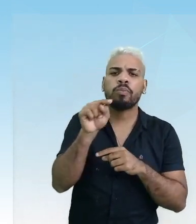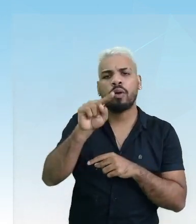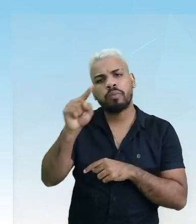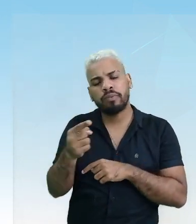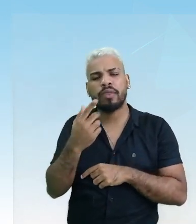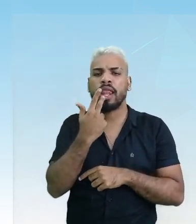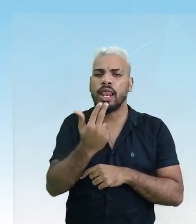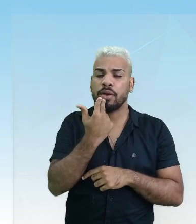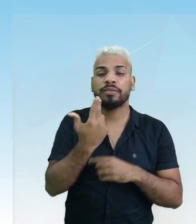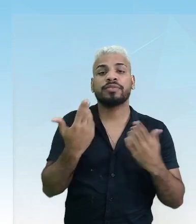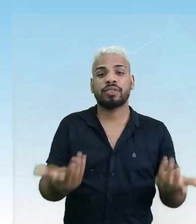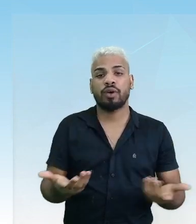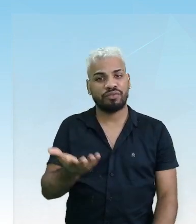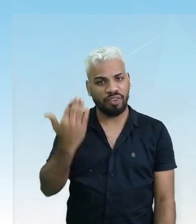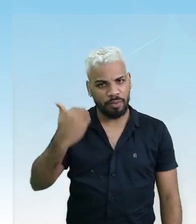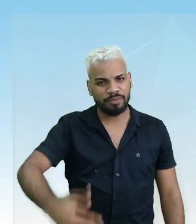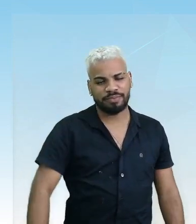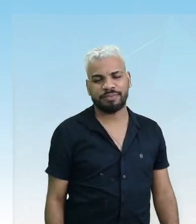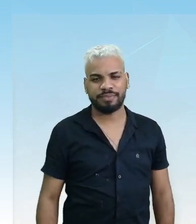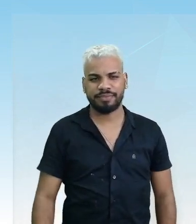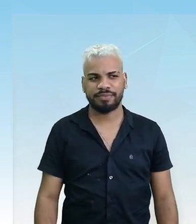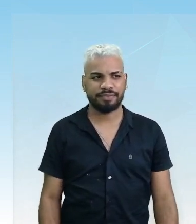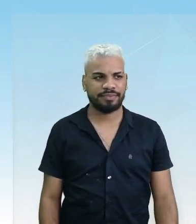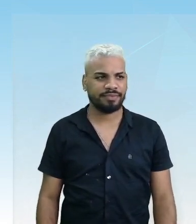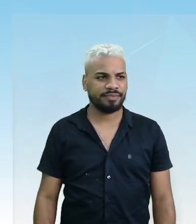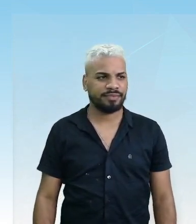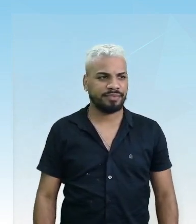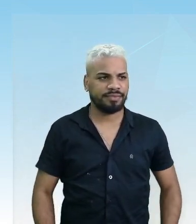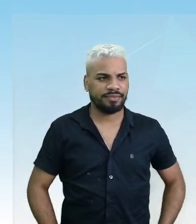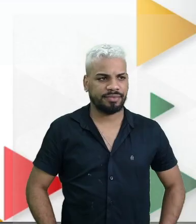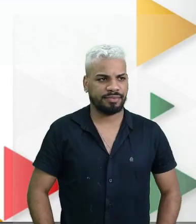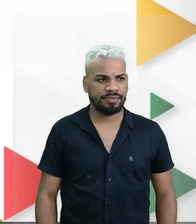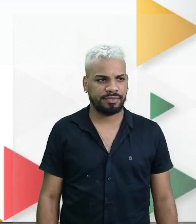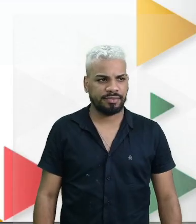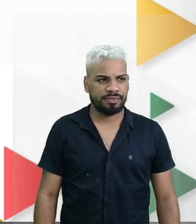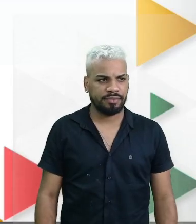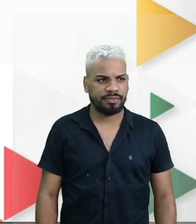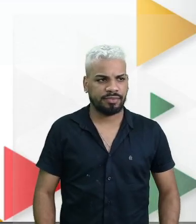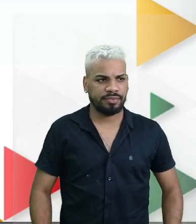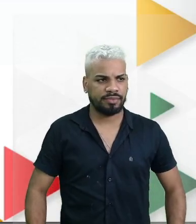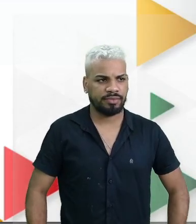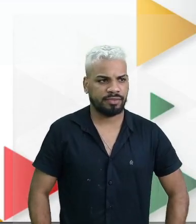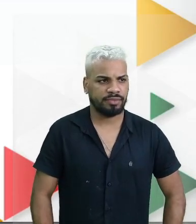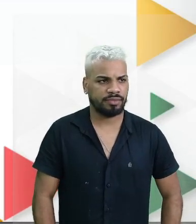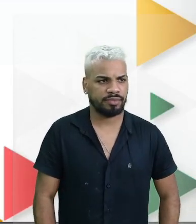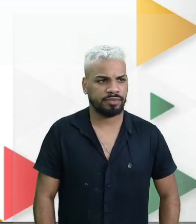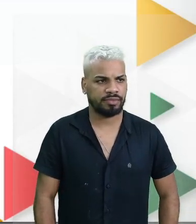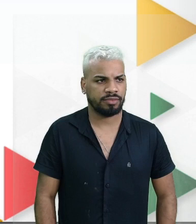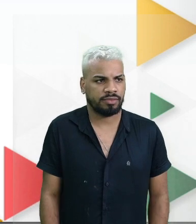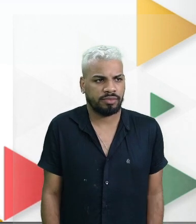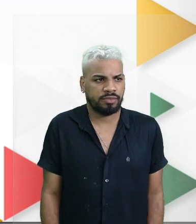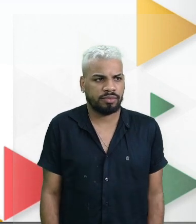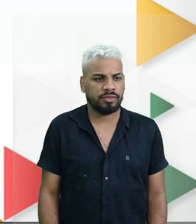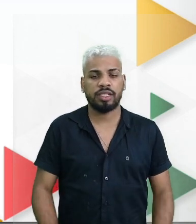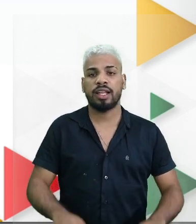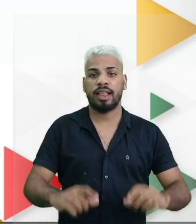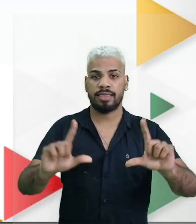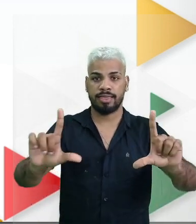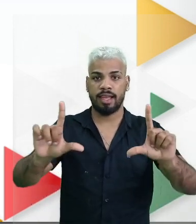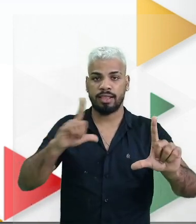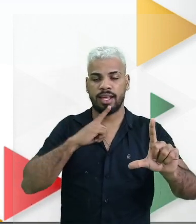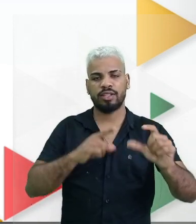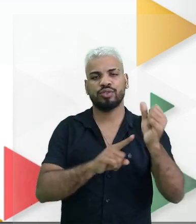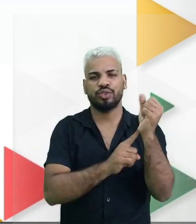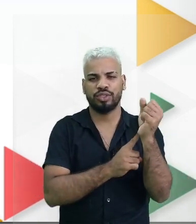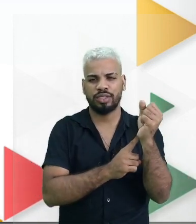uma língua. Então vamos lá, vamos conhecer mais um pouco. Olhem só na tela. Na tela nós temos aqui sujeito,